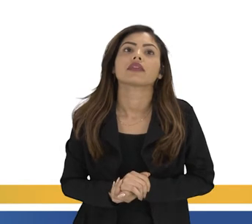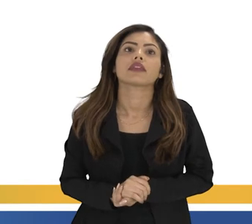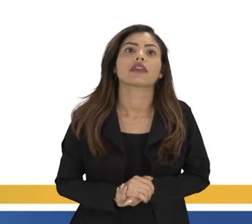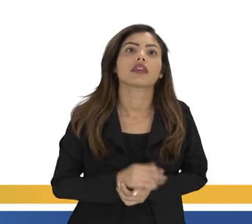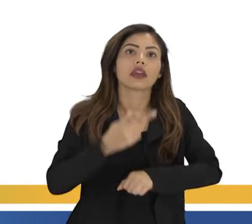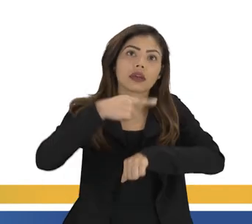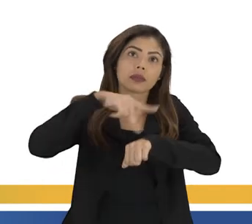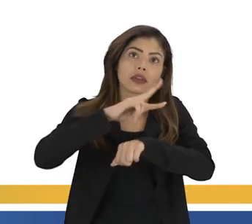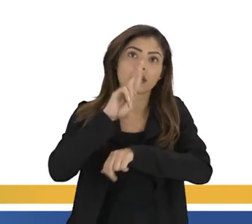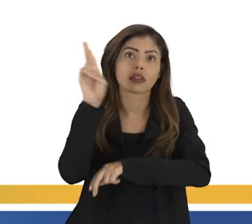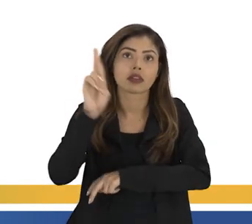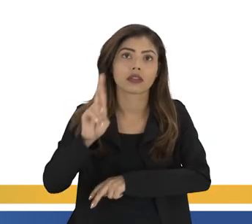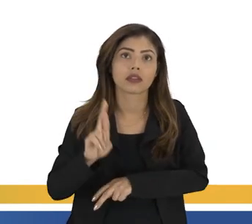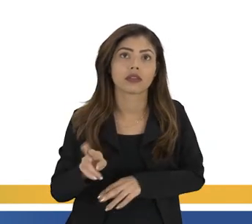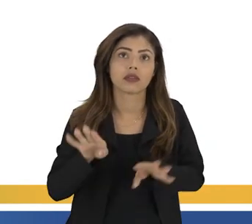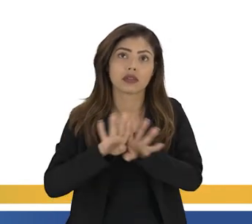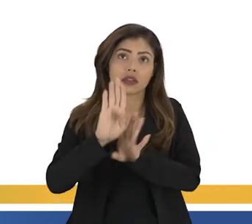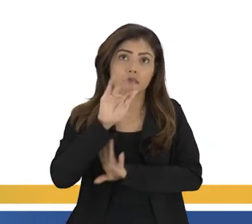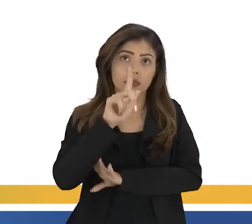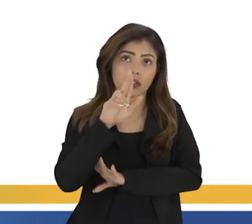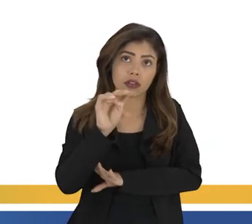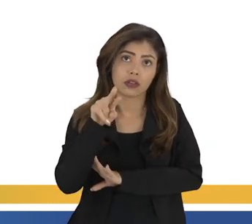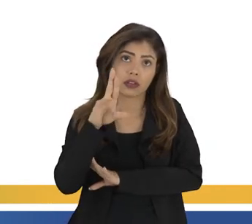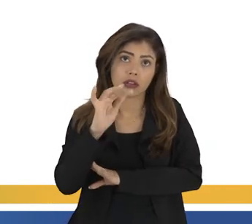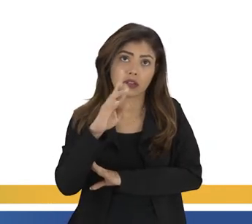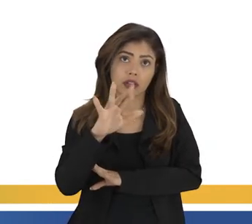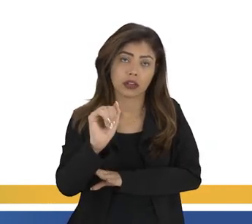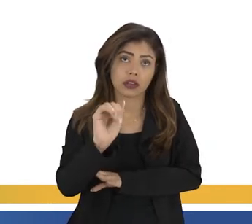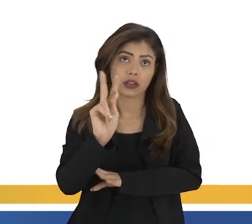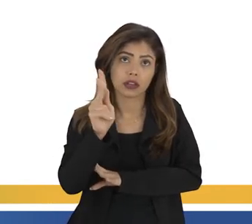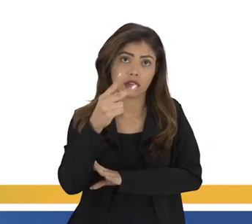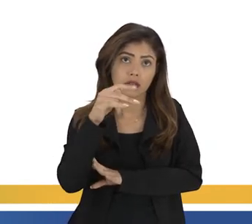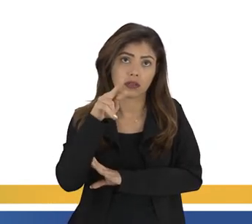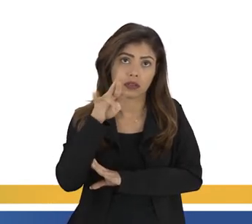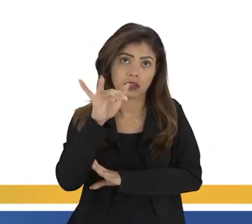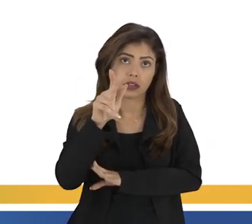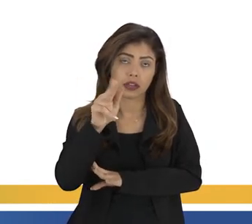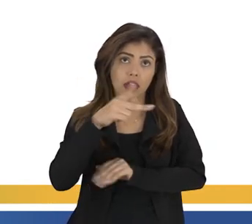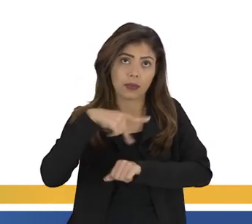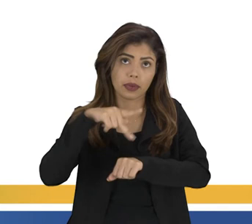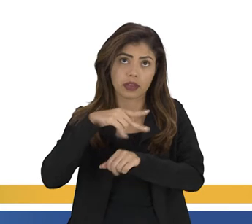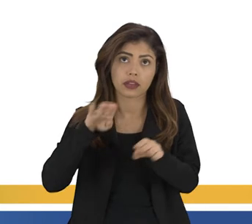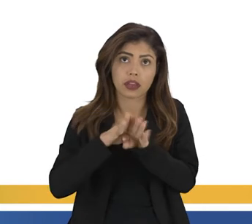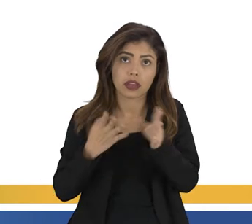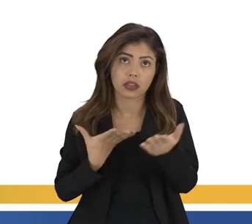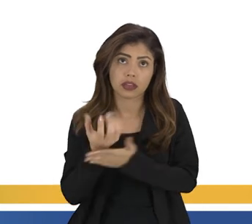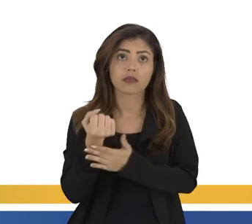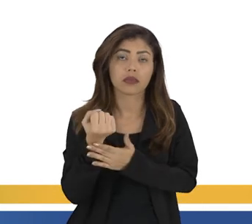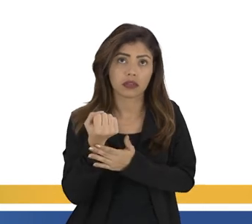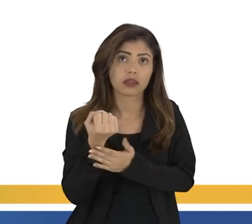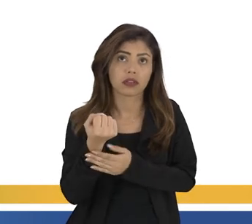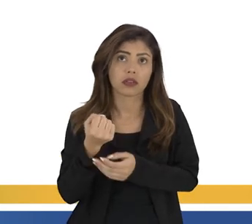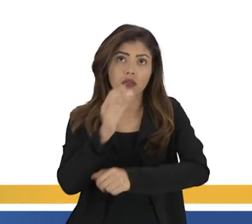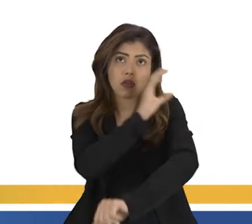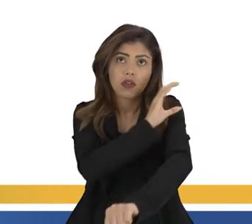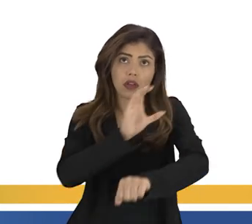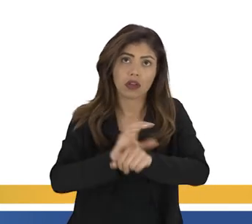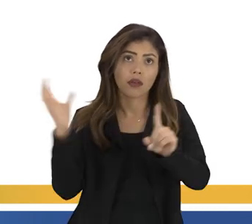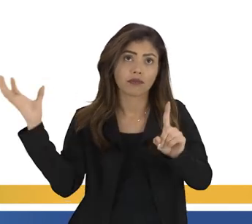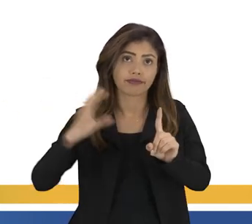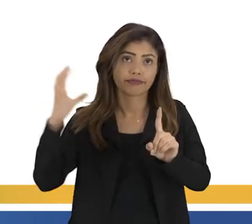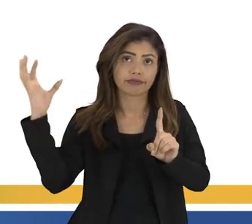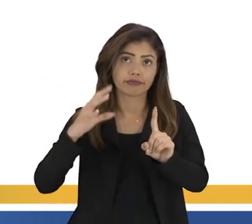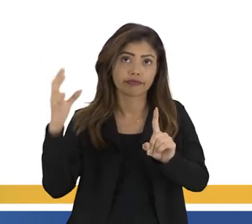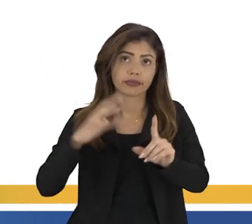países como a rússia bulgária a ucrânia ea hungria receberam grande influência da cultura desenvolvida durante o império